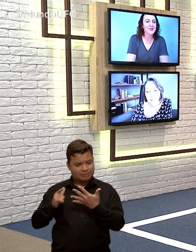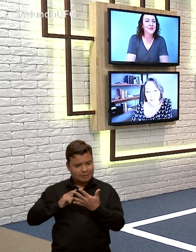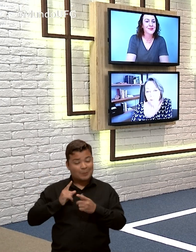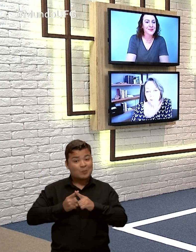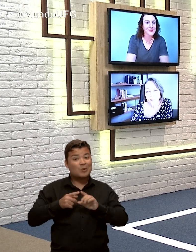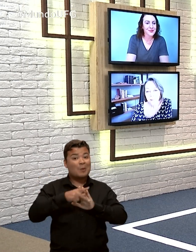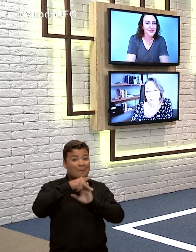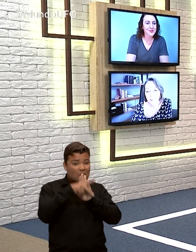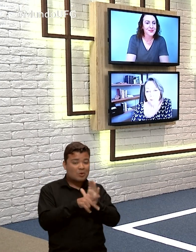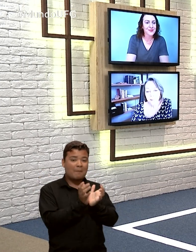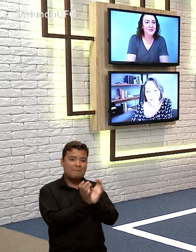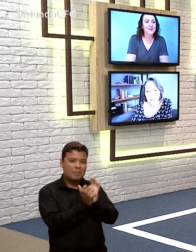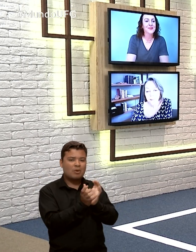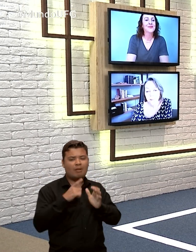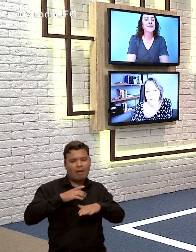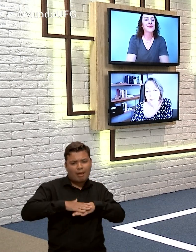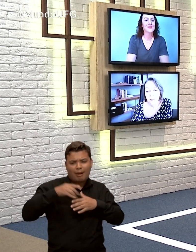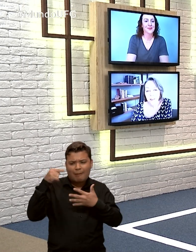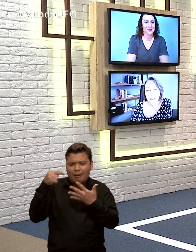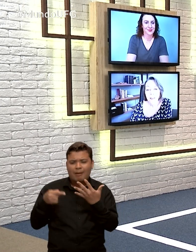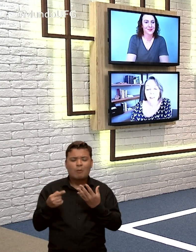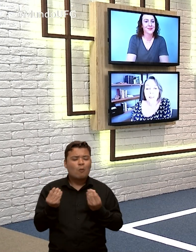especificamente o Bibliolibras.